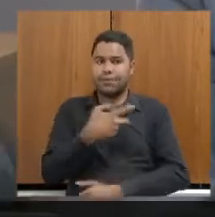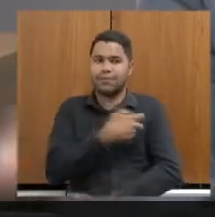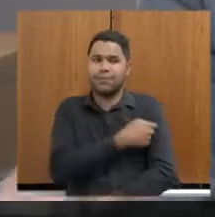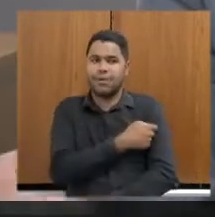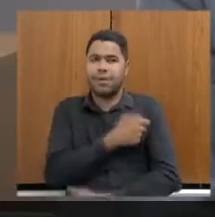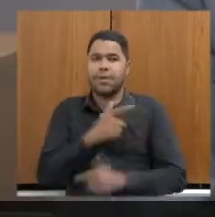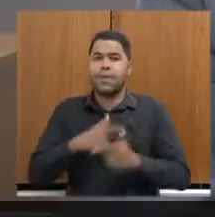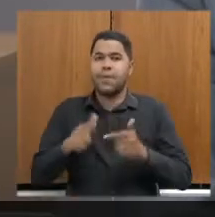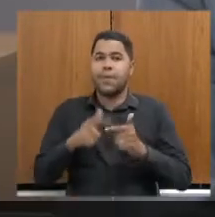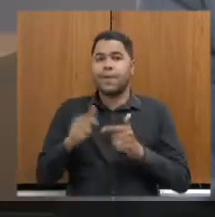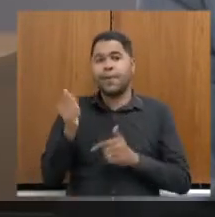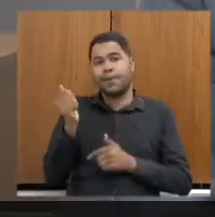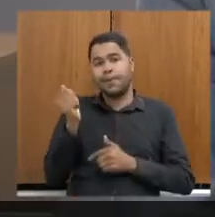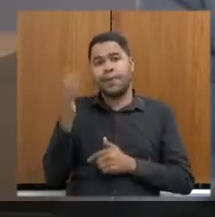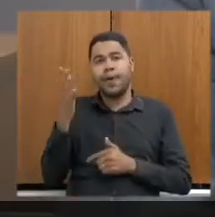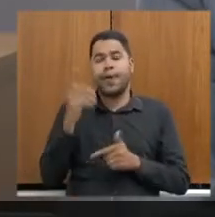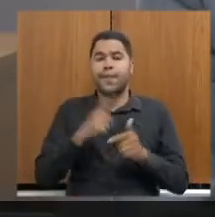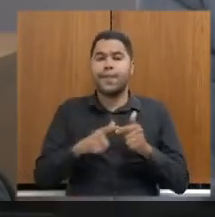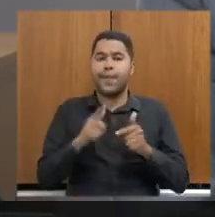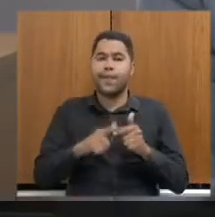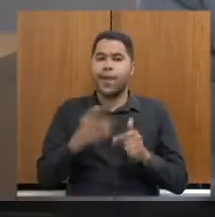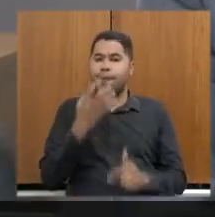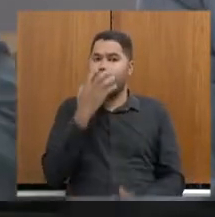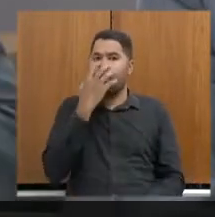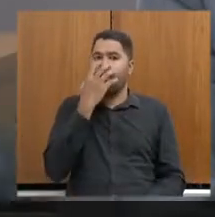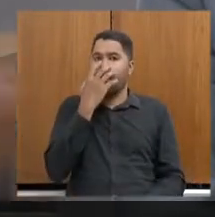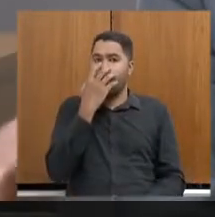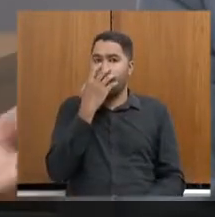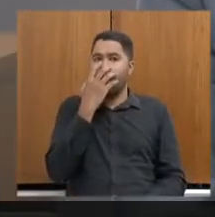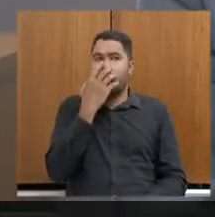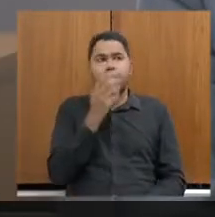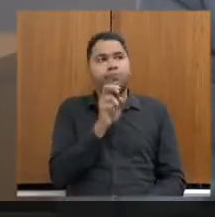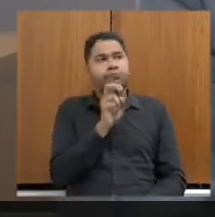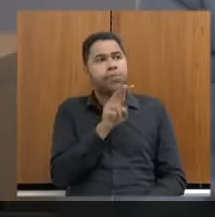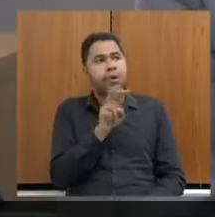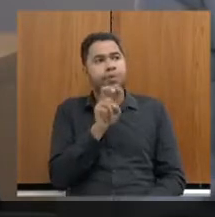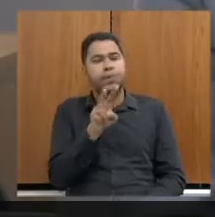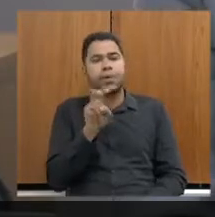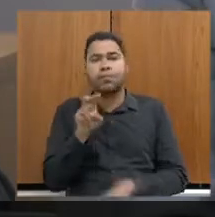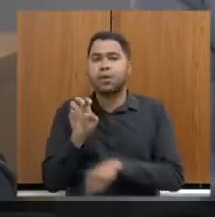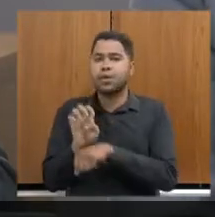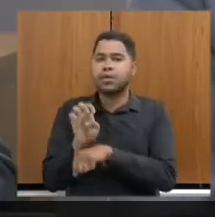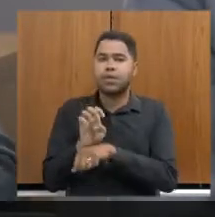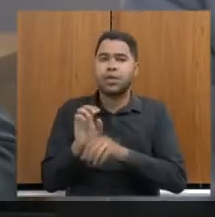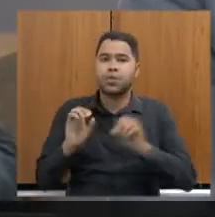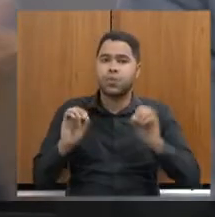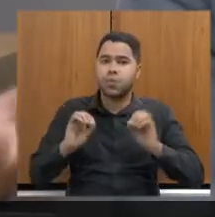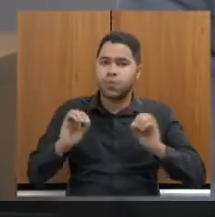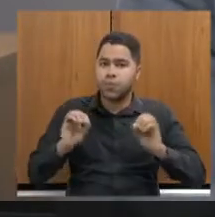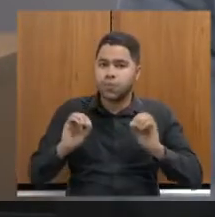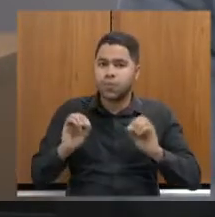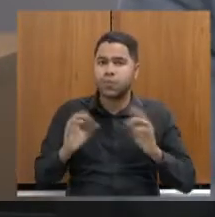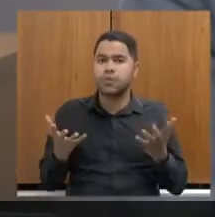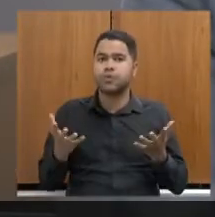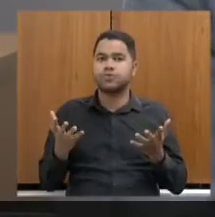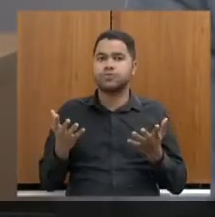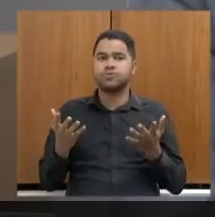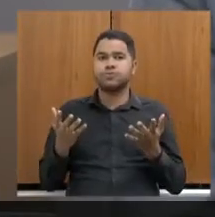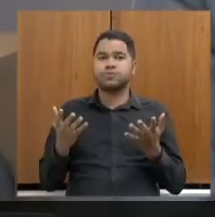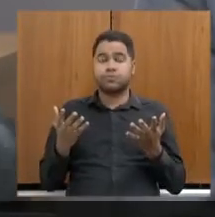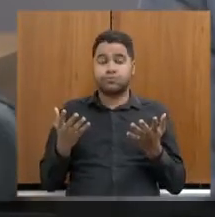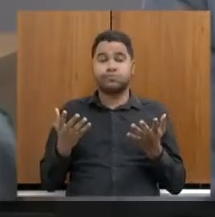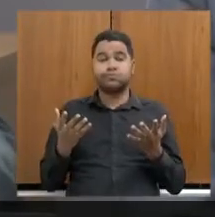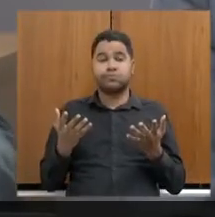um problema internacional nenhum problema de respiradores que vimos em vários estados Sem notícias né nas páginas policiais